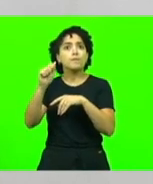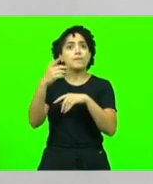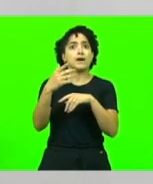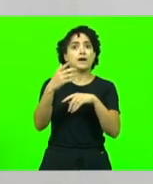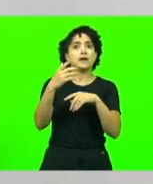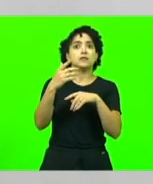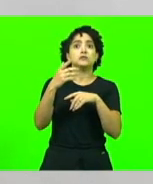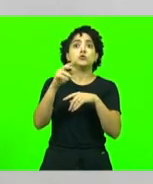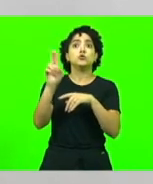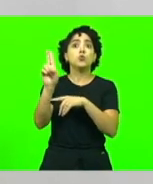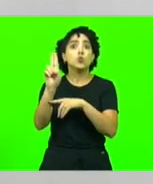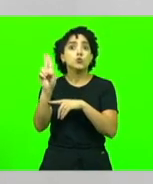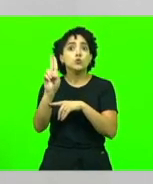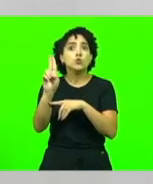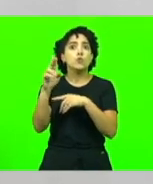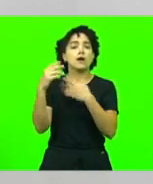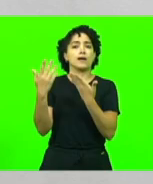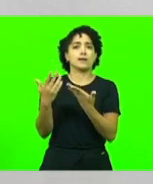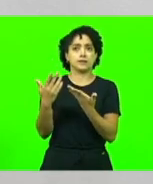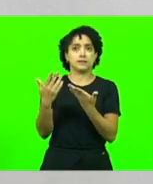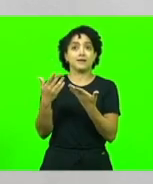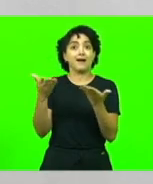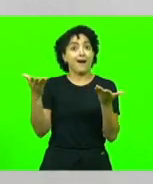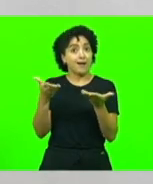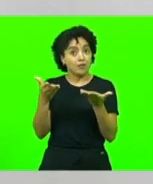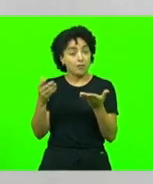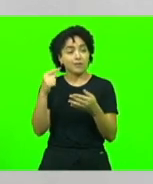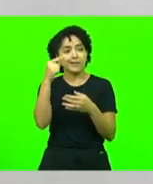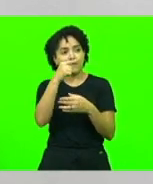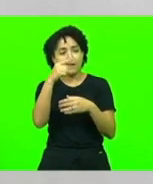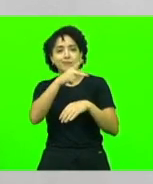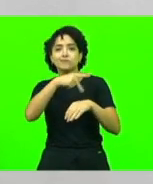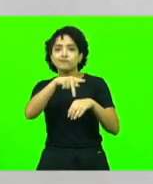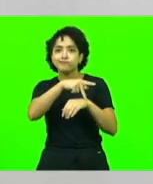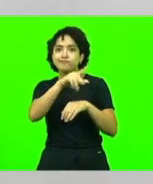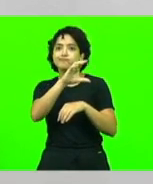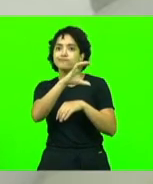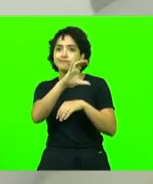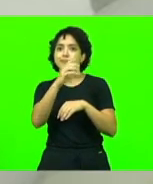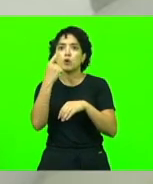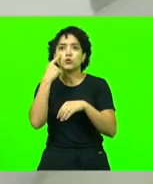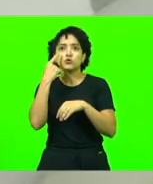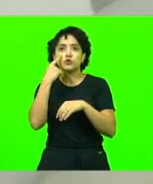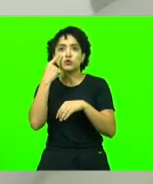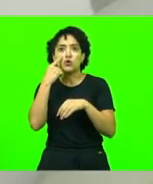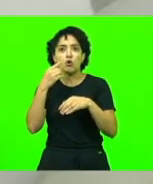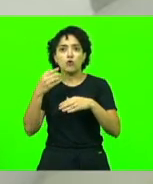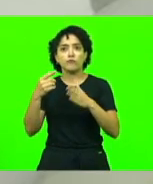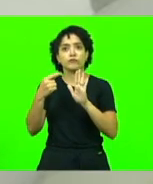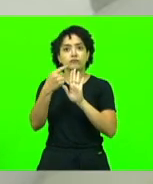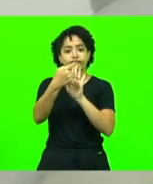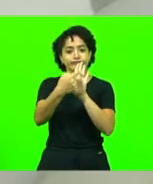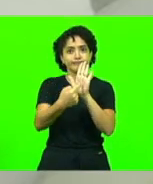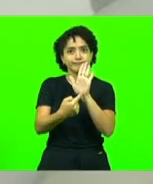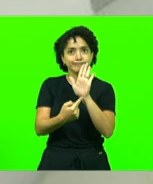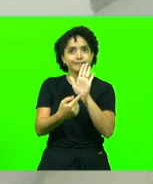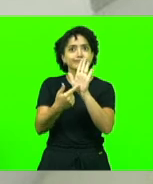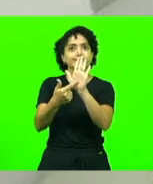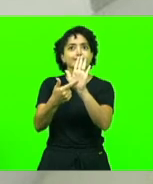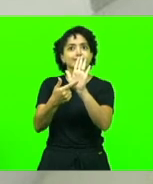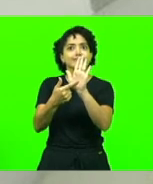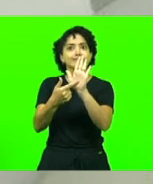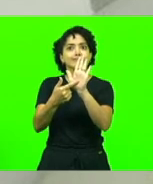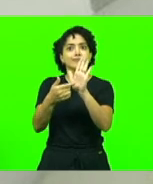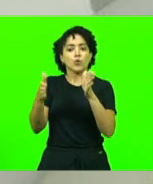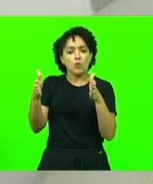Uruguai, na Guiana Francesa e agora na Colômbia. Põe na tela para mim de novo o tamanho das crianças que querem matar agora. Podem